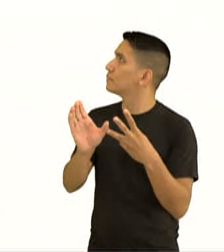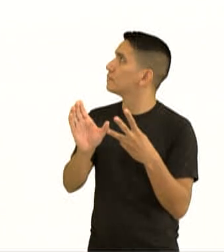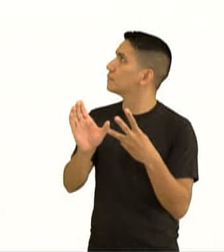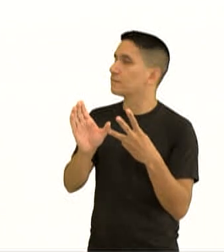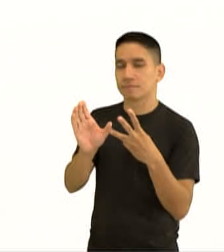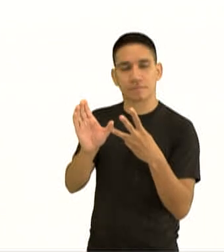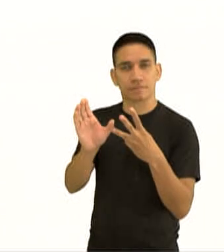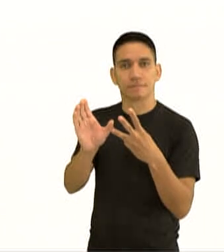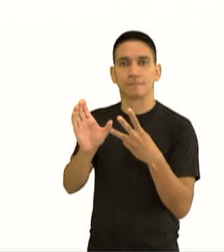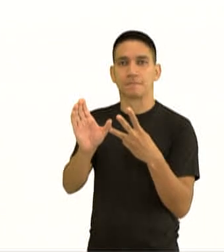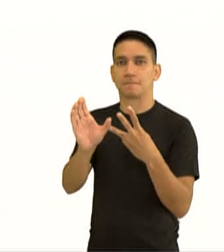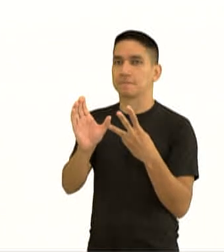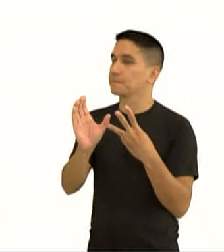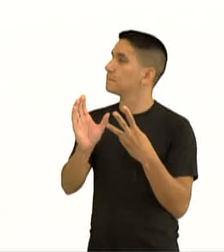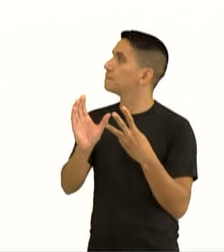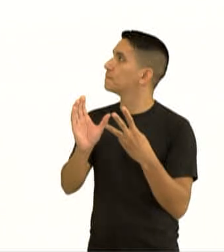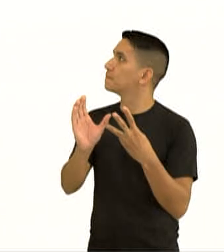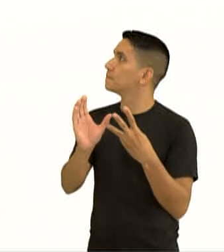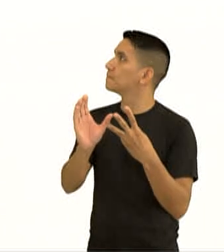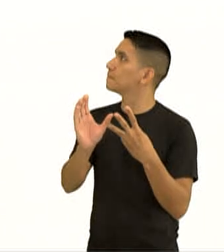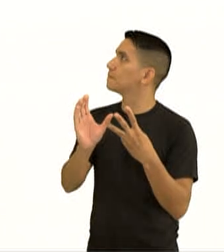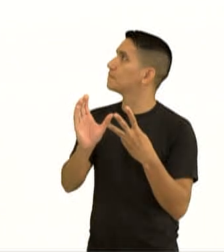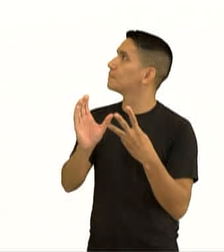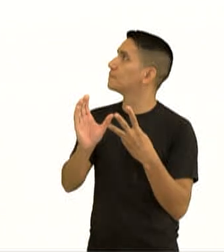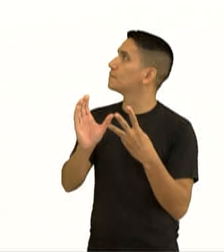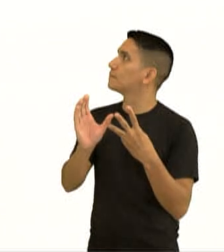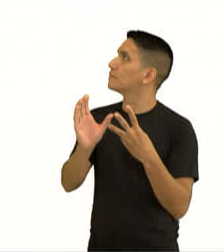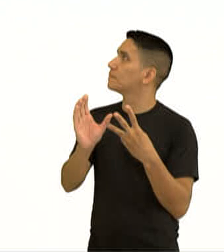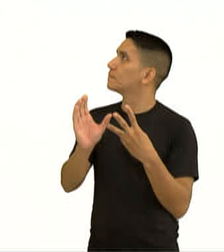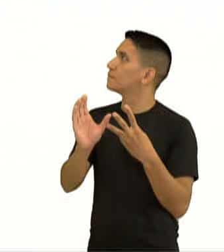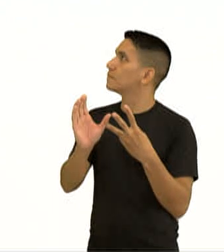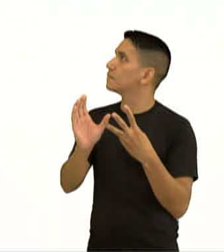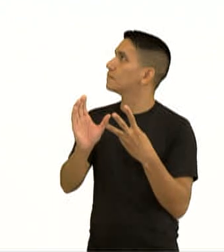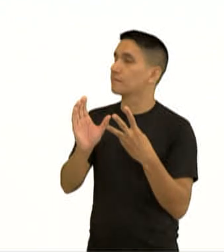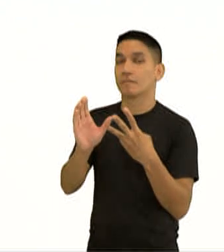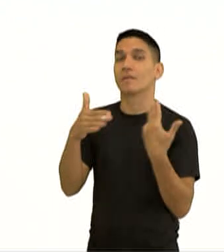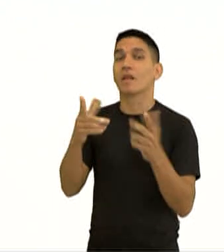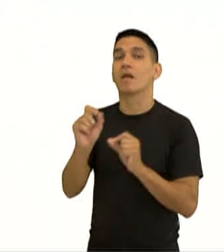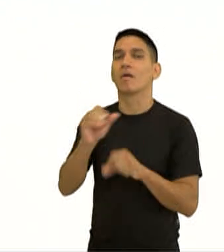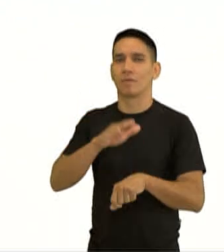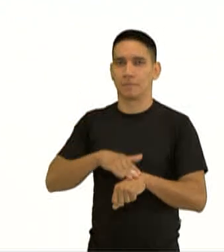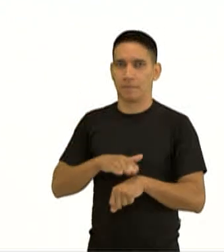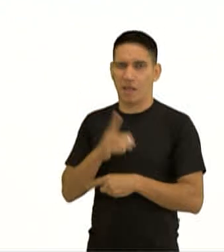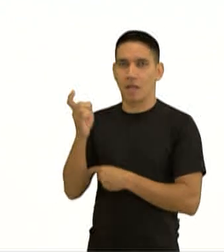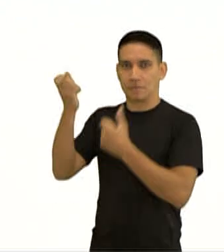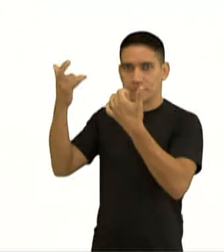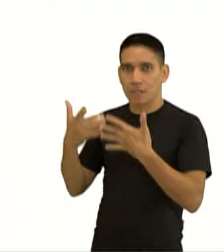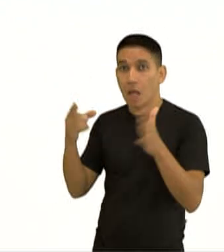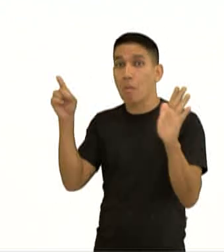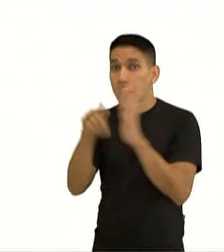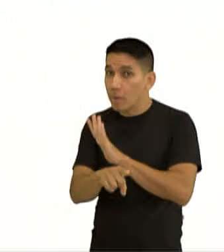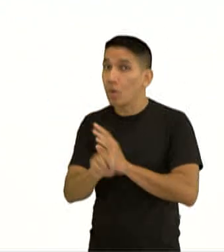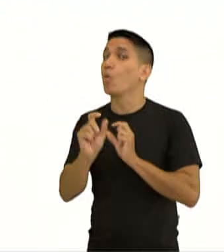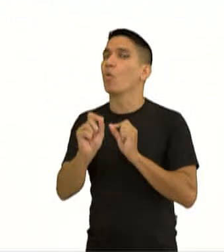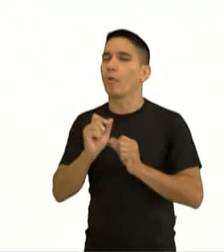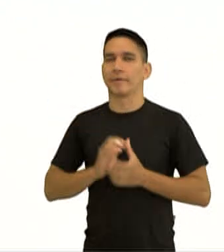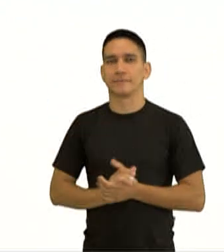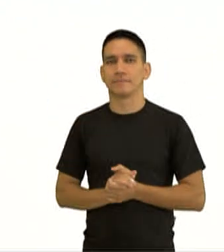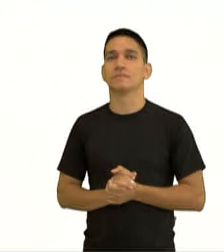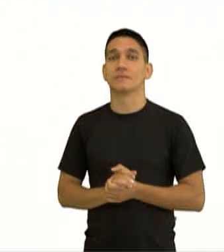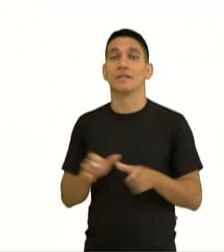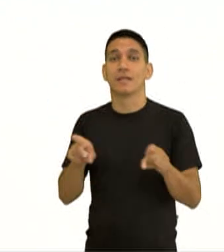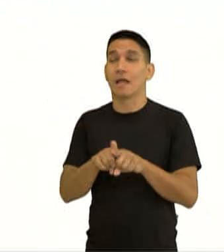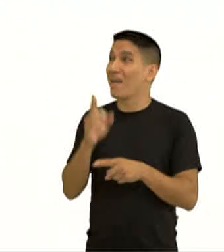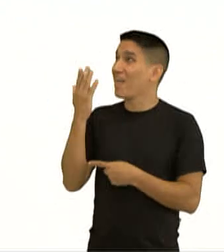ecotourism. It's the one of main attraction of the destination. Então, aqui nós temos uma pergunta, né? E